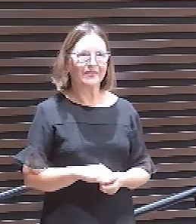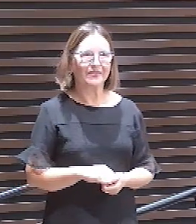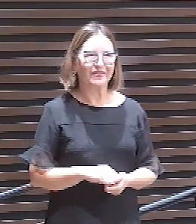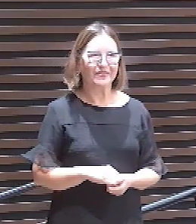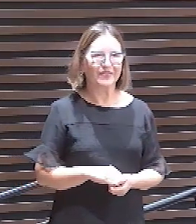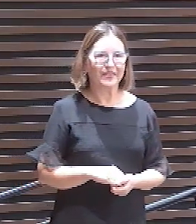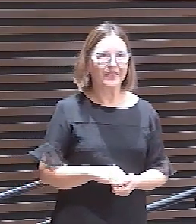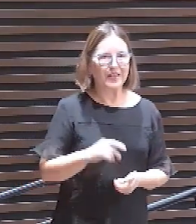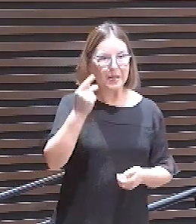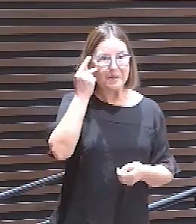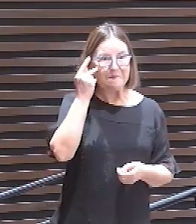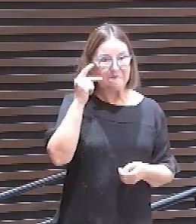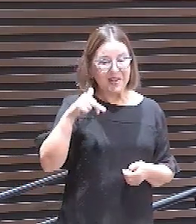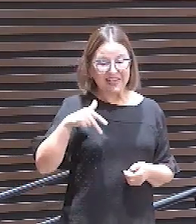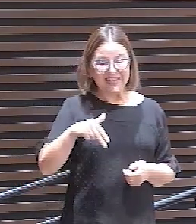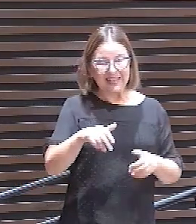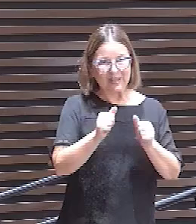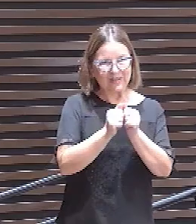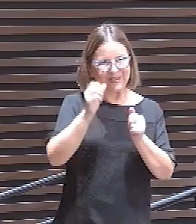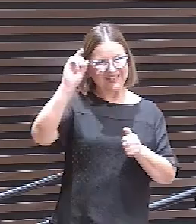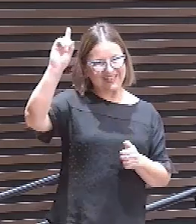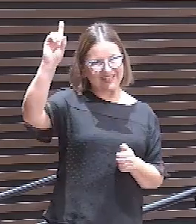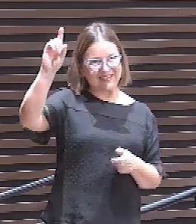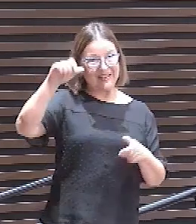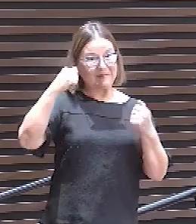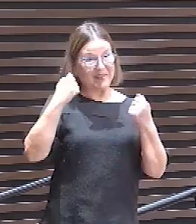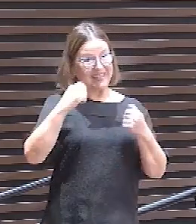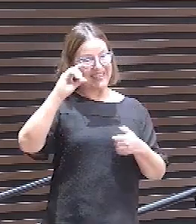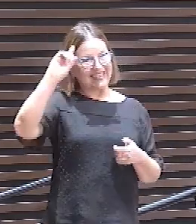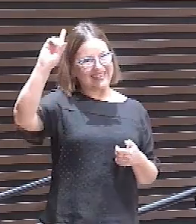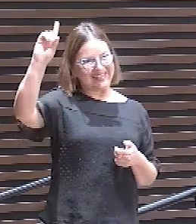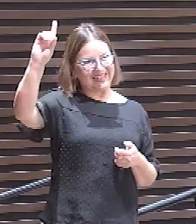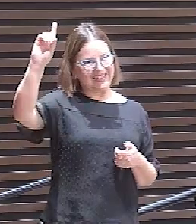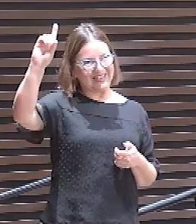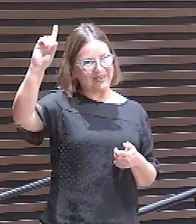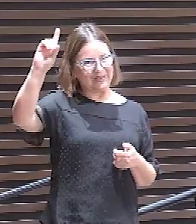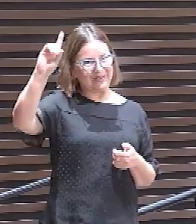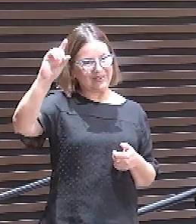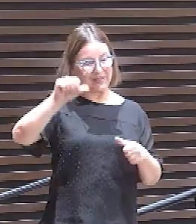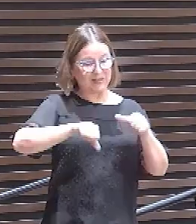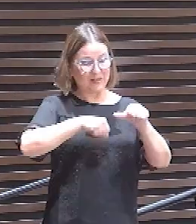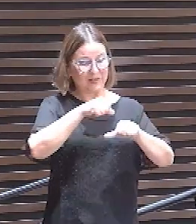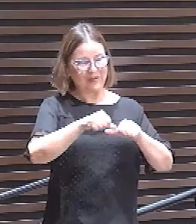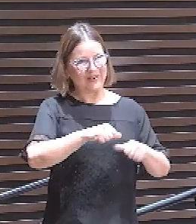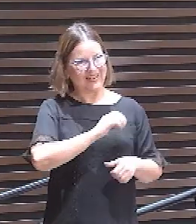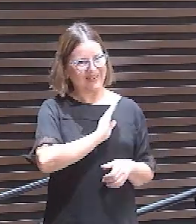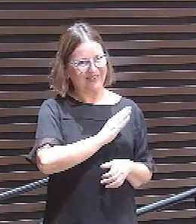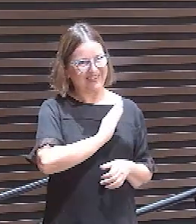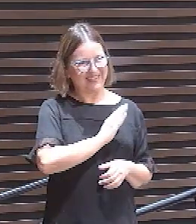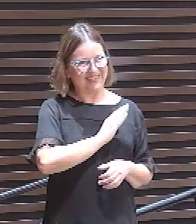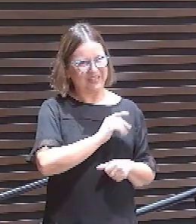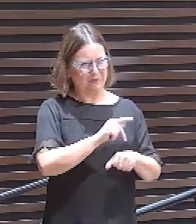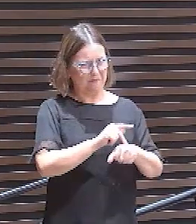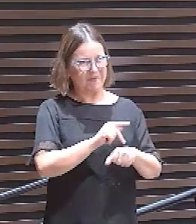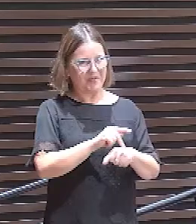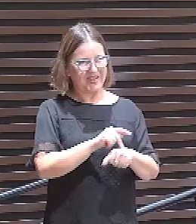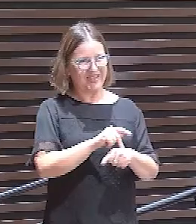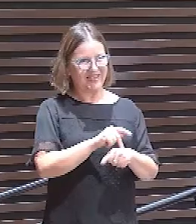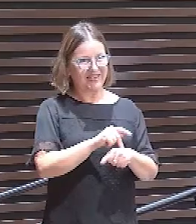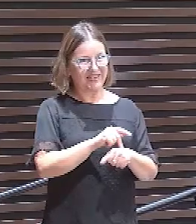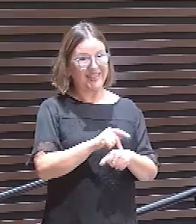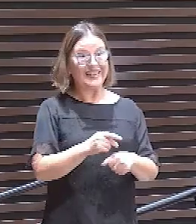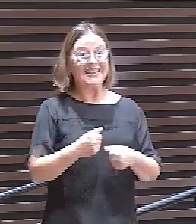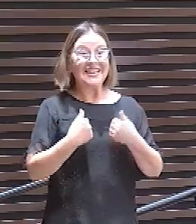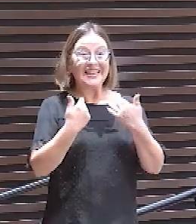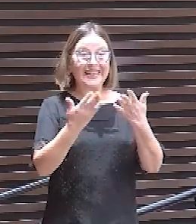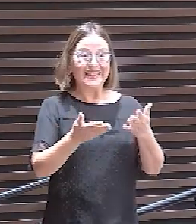Para andar com Deus, é preciso Deus tirar o coração de pedra e nos